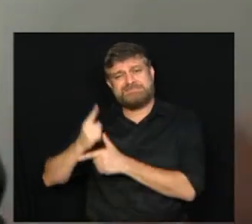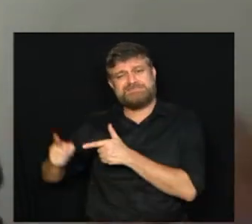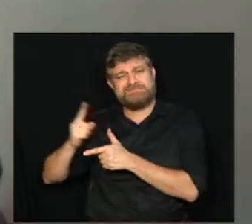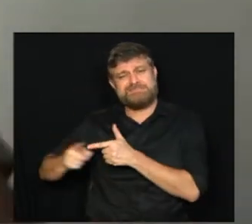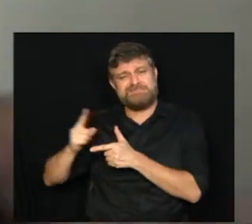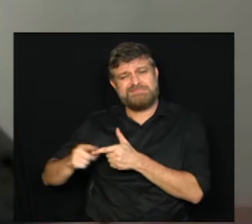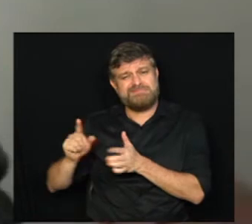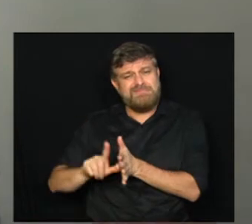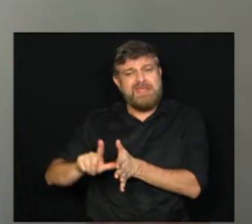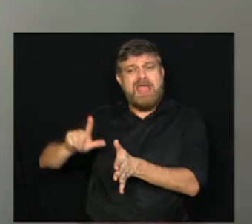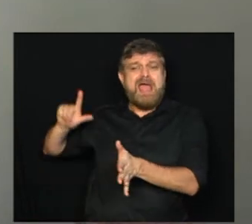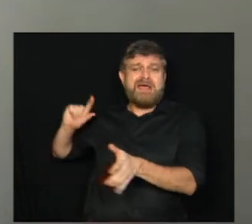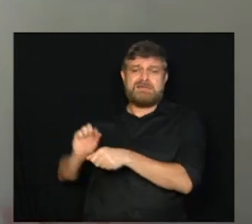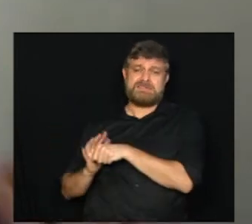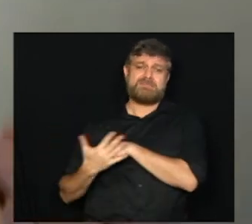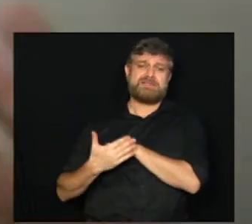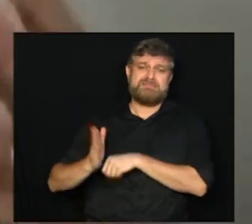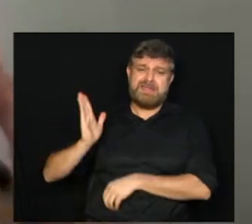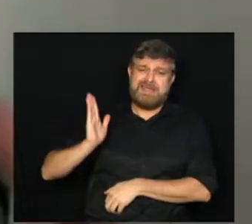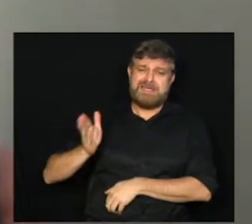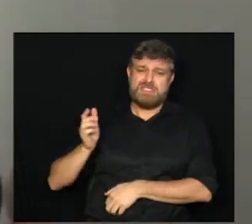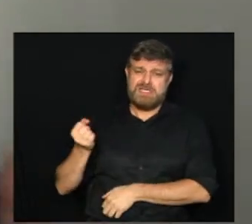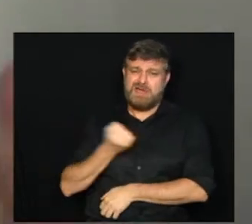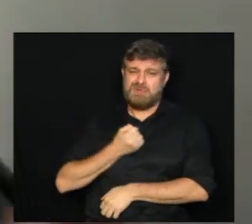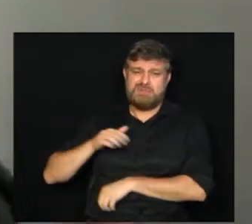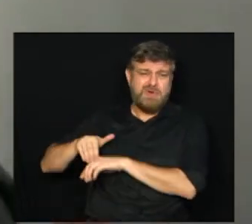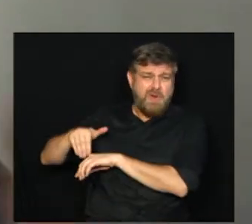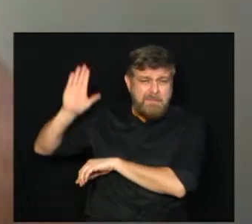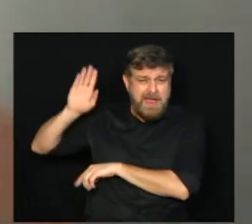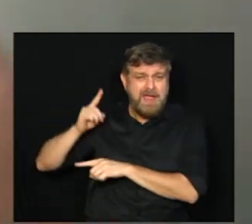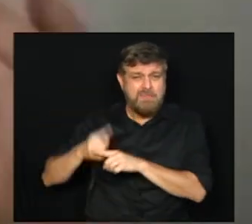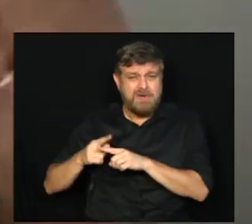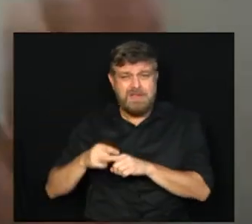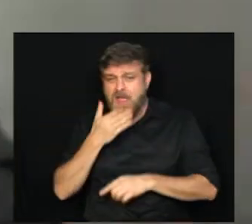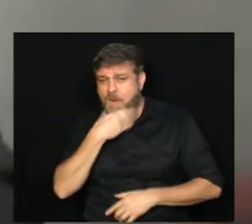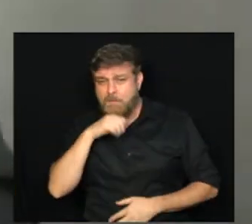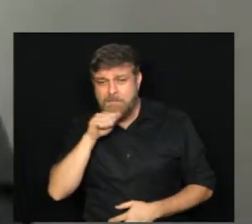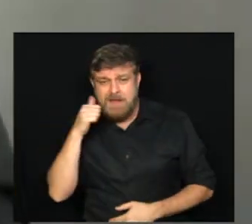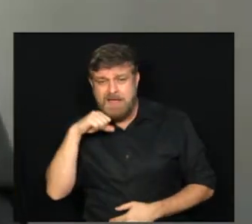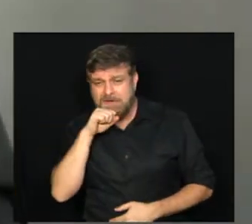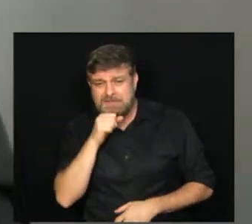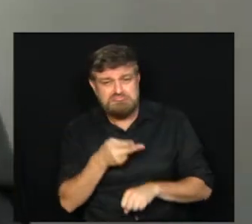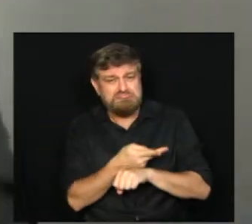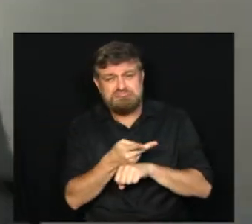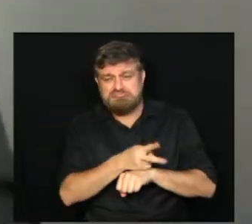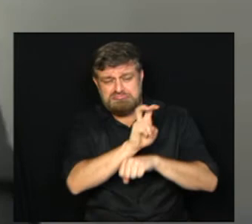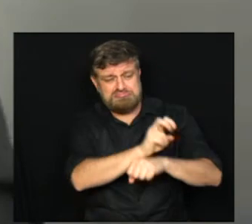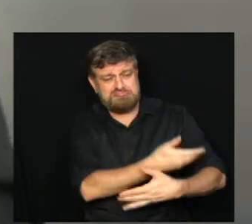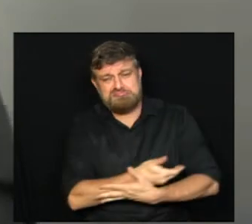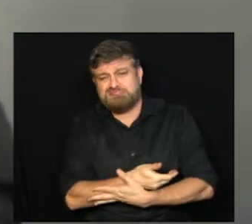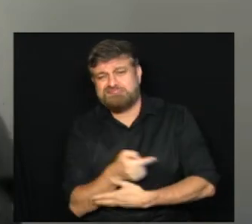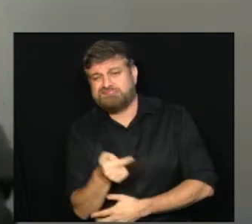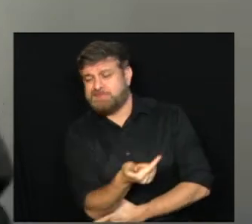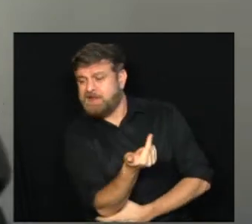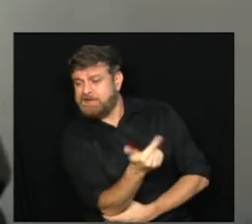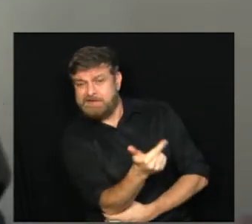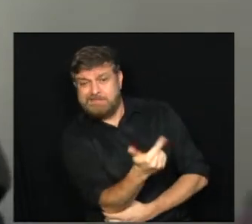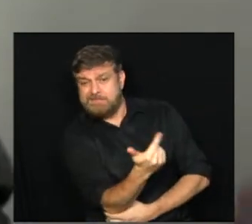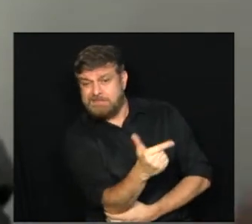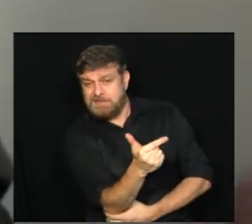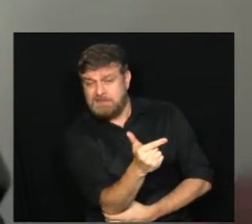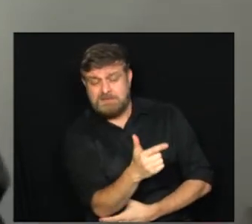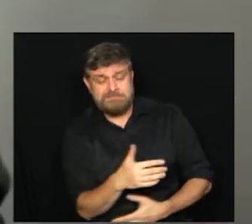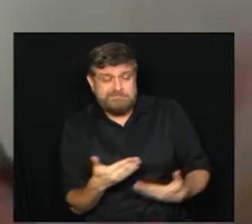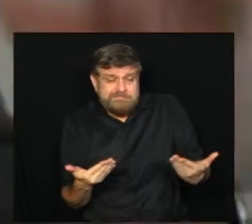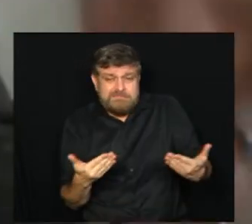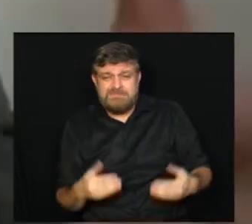até antes da pandemia, porque muitos pais, muitas mães nem iam buscar o direito à vaga em creche porque sabia que não tinha vaga.